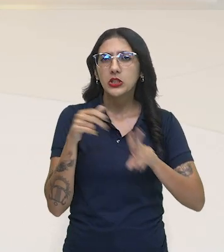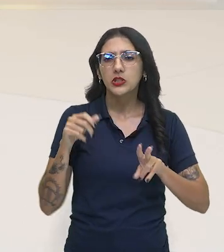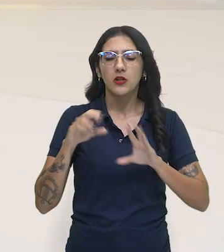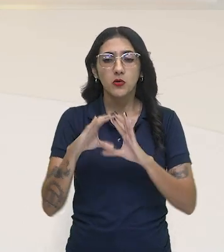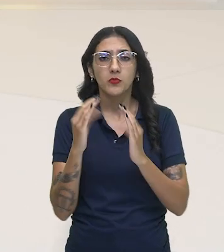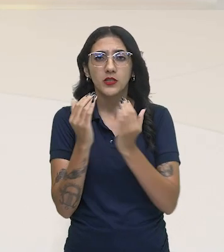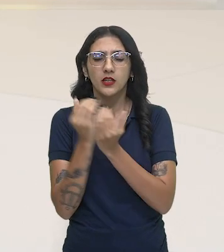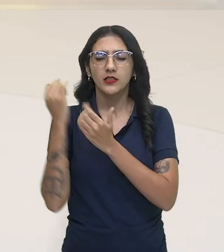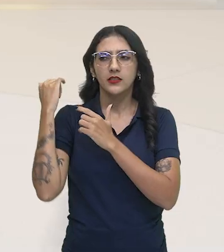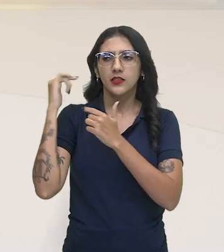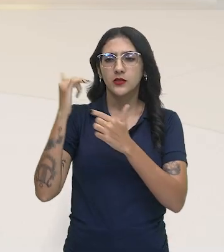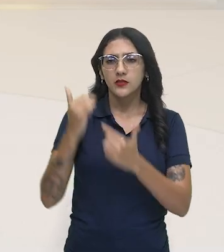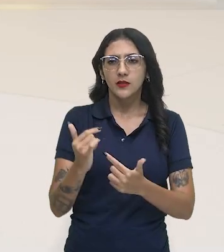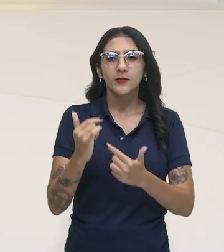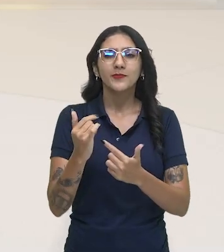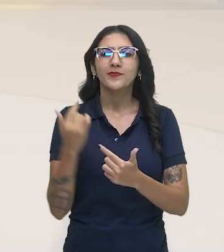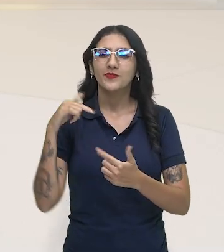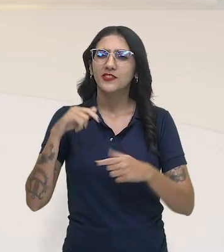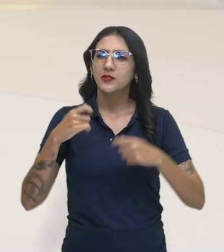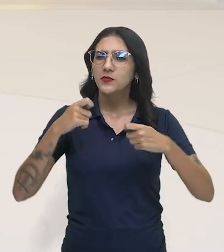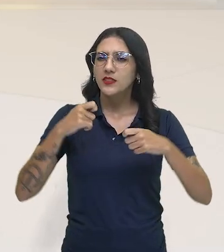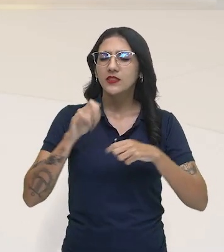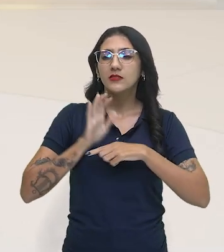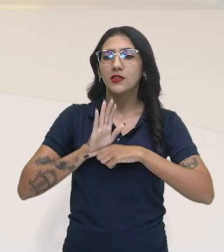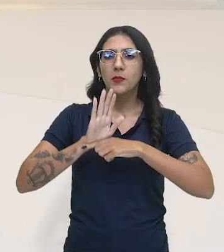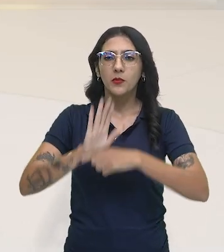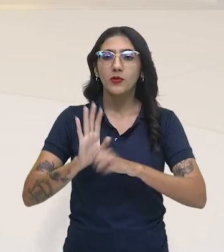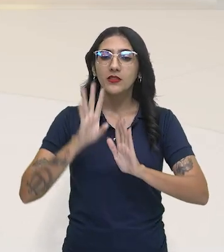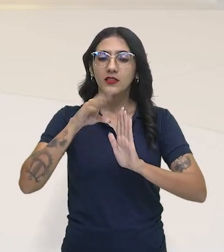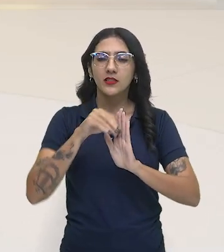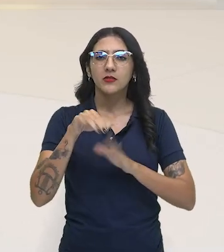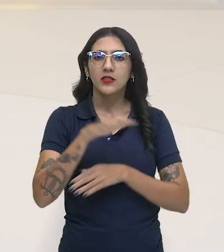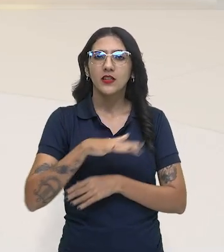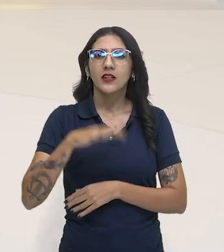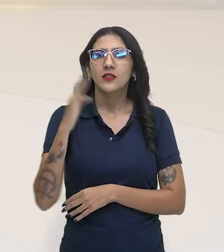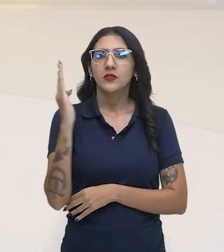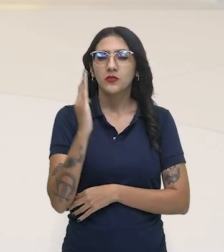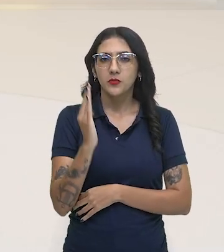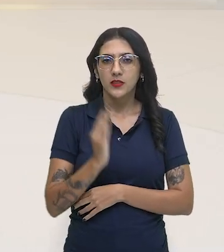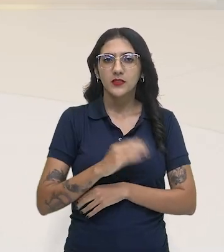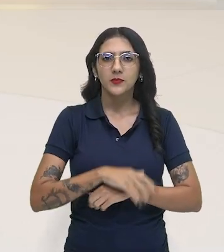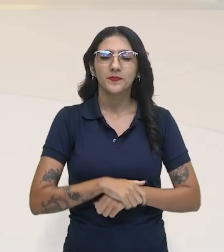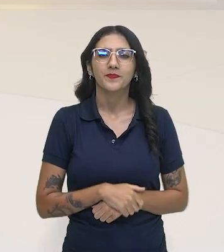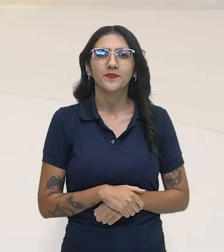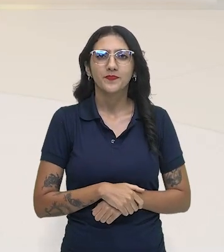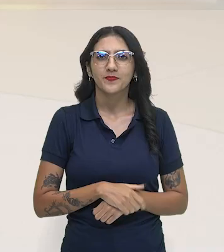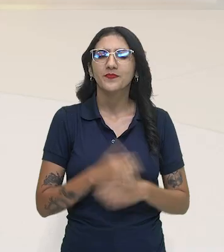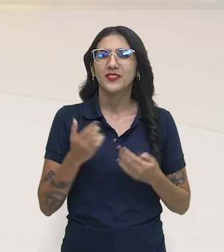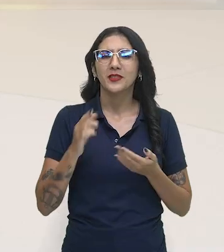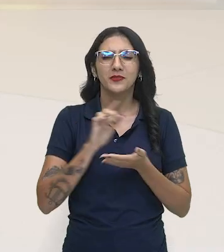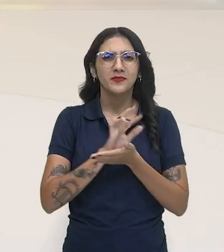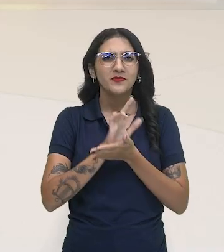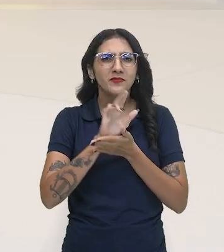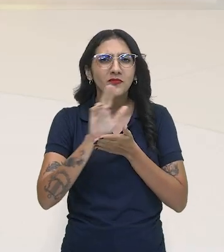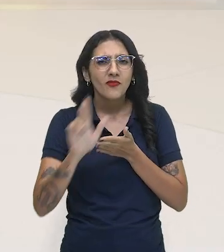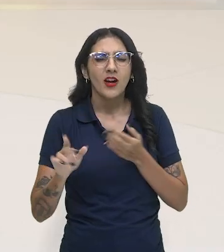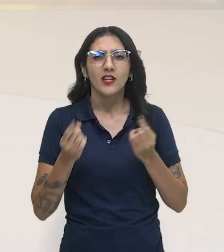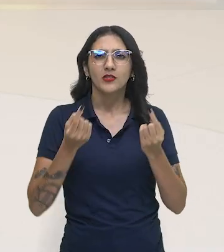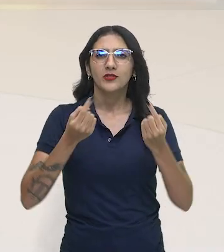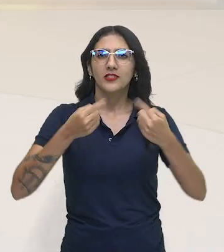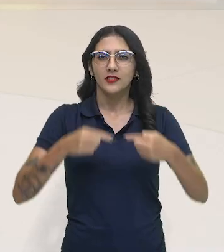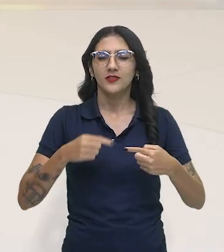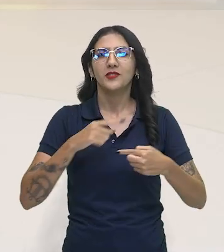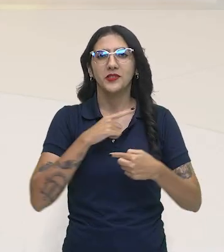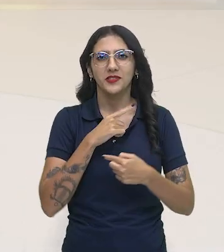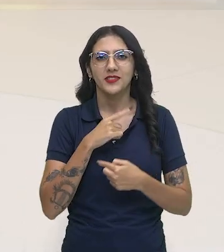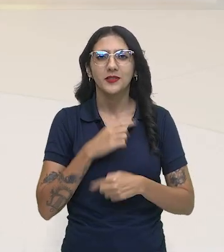que tanto carecem de apoio dentro do território brasileiro, né, professor? É isso mesmo. E quantos desafios são enfrentados aí? Isso